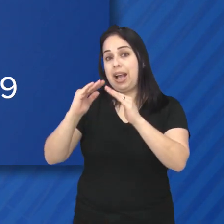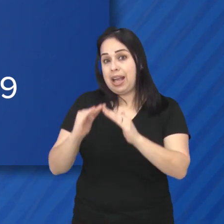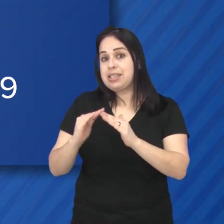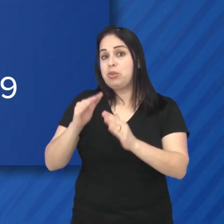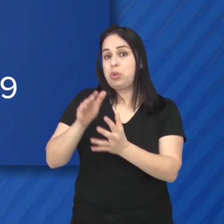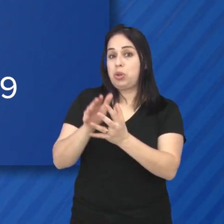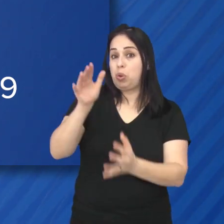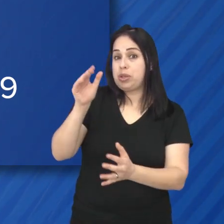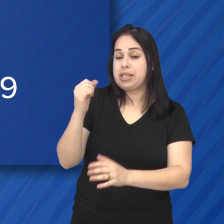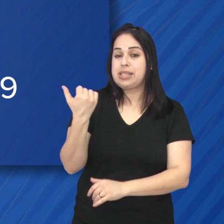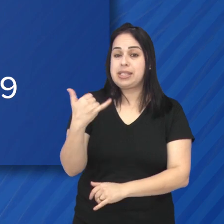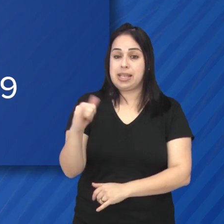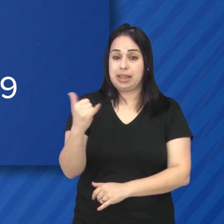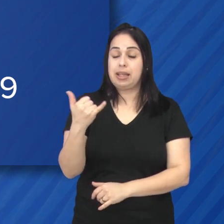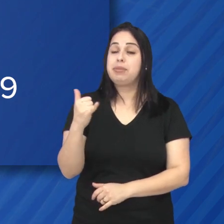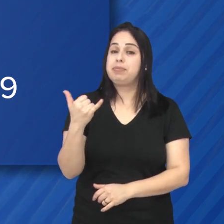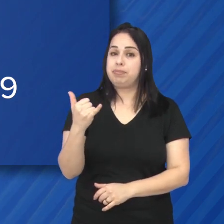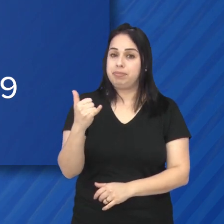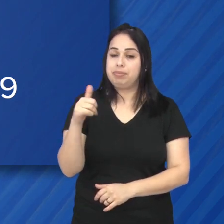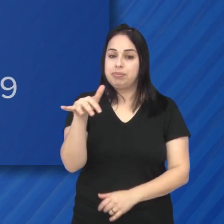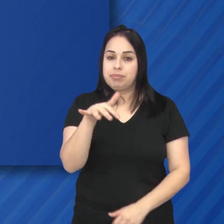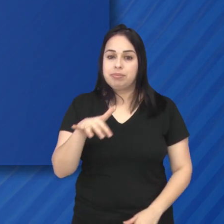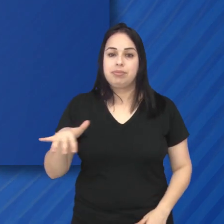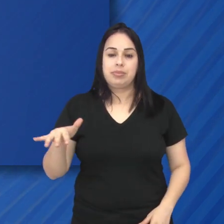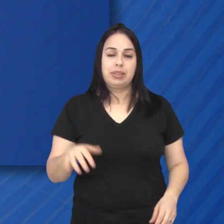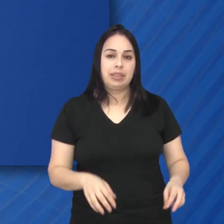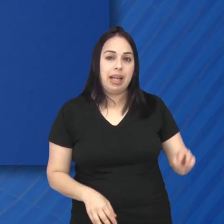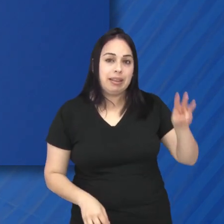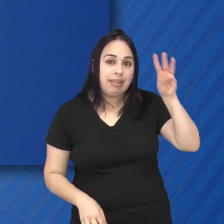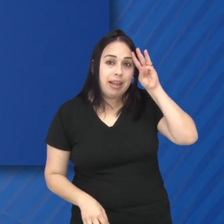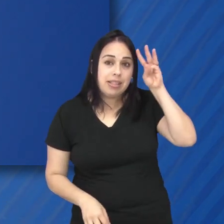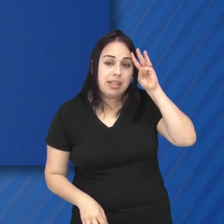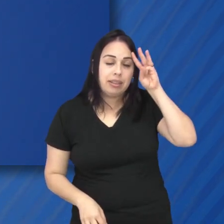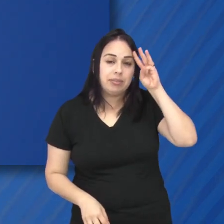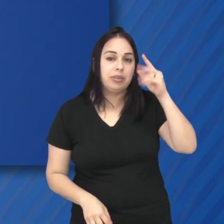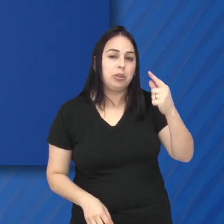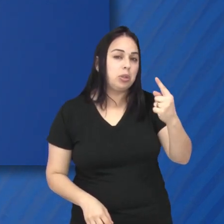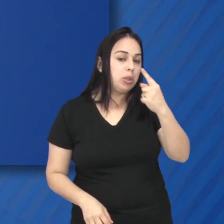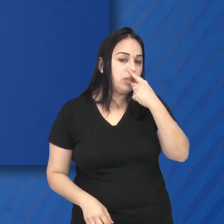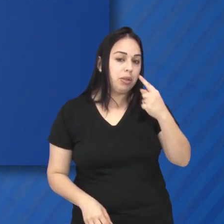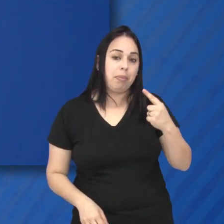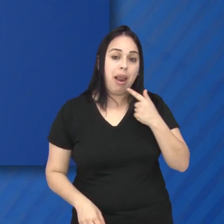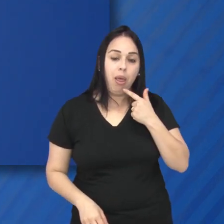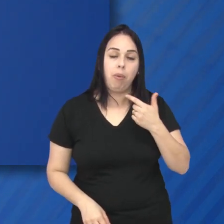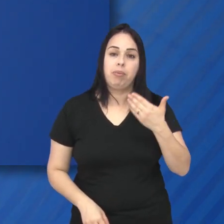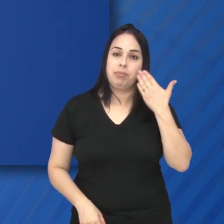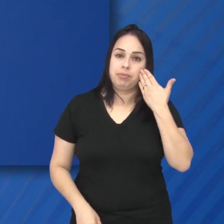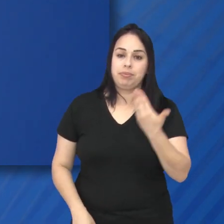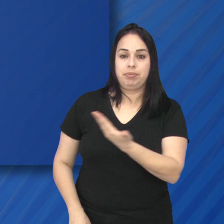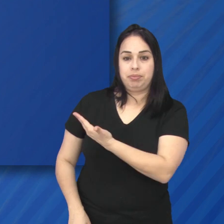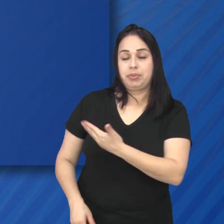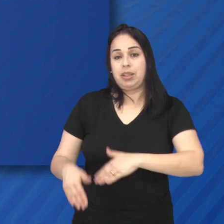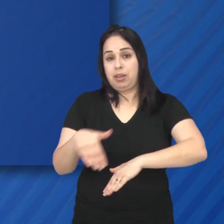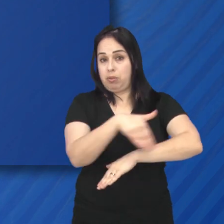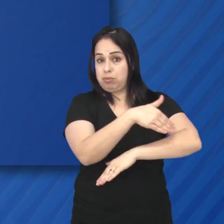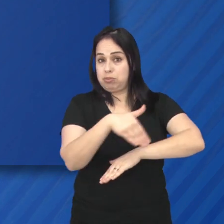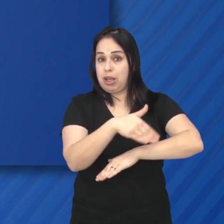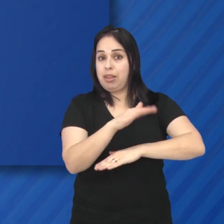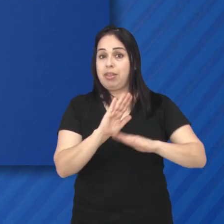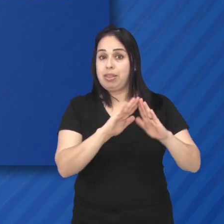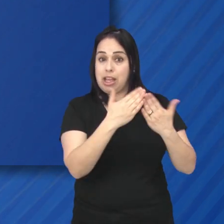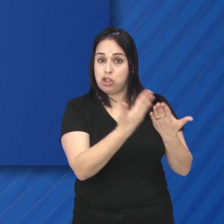do Idoso do bairro Santana, na região norte. Na terça, dia 15, no distrito de Eugênio de Melo, na